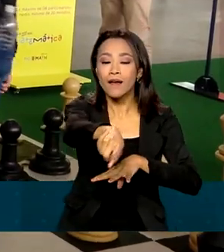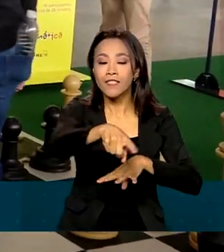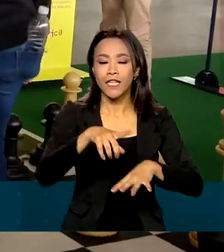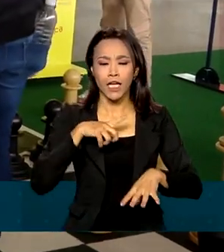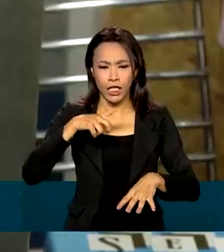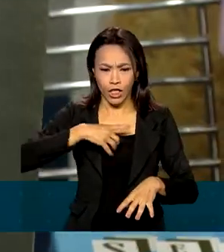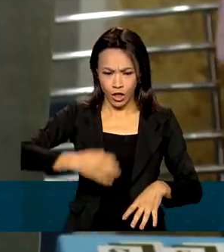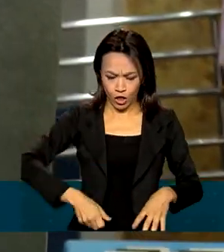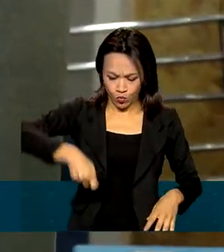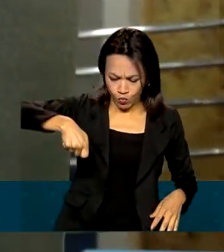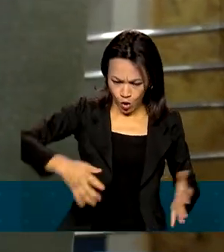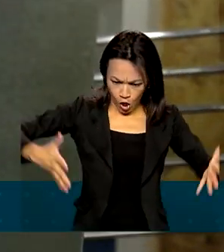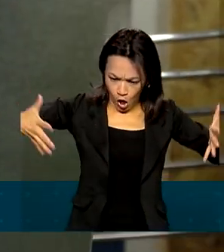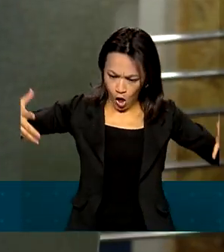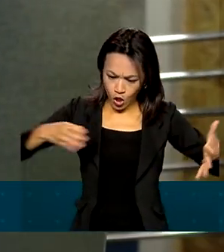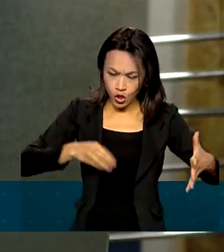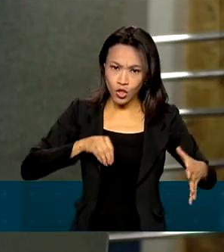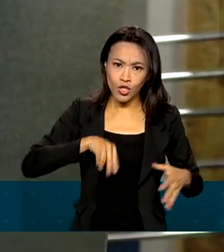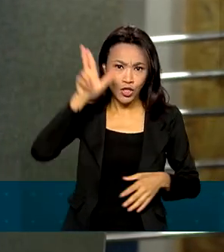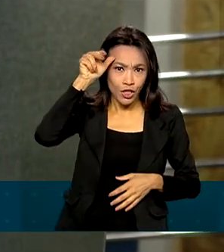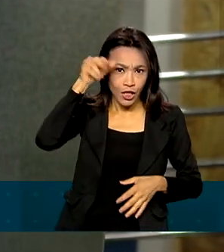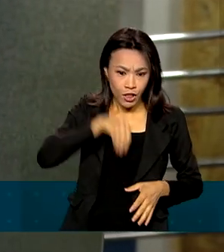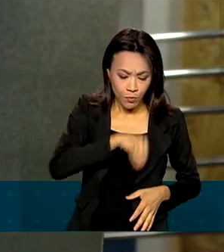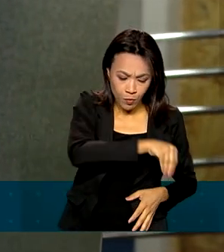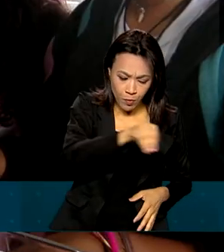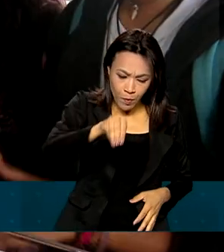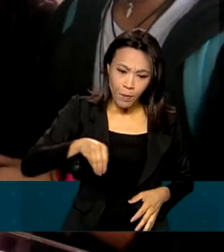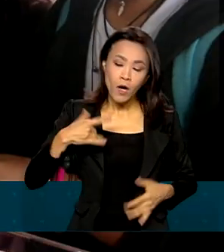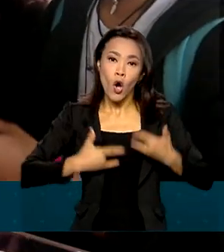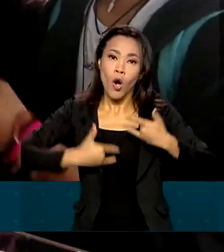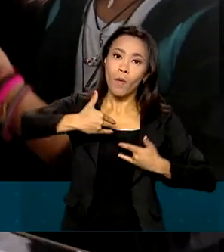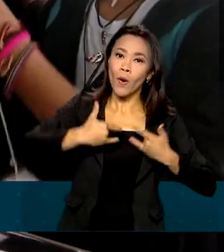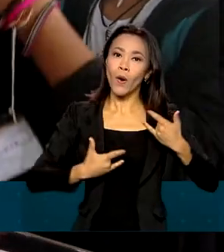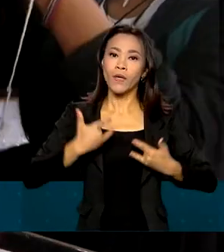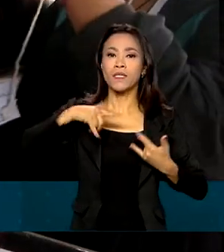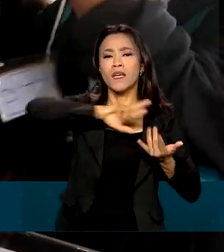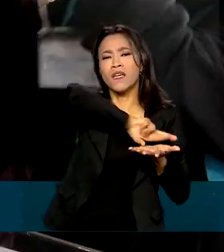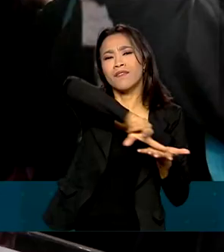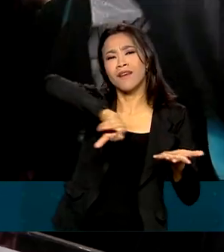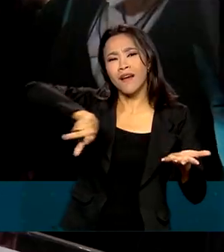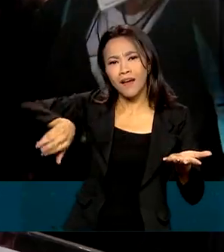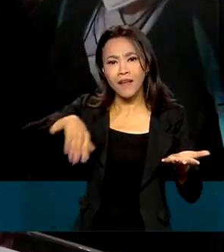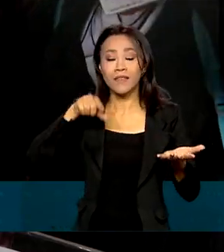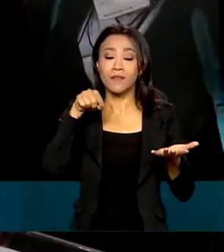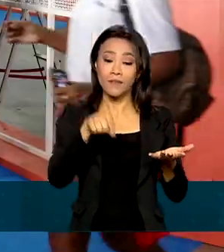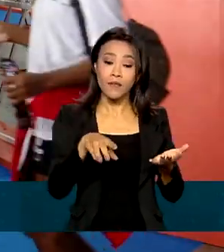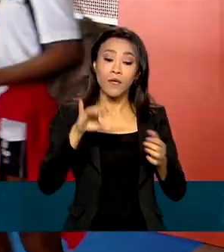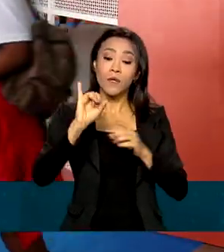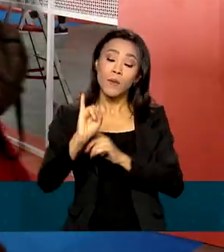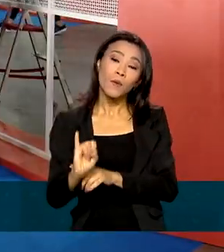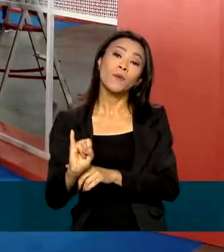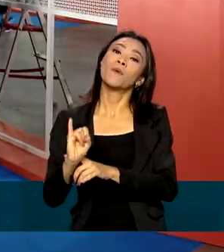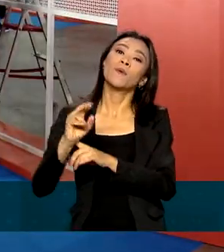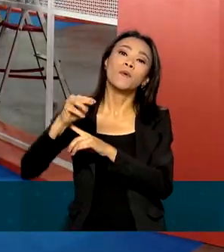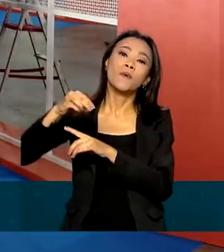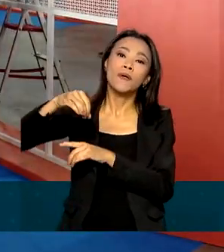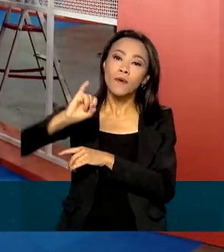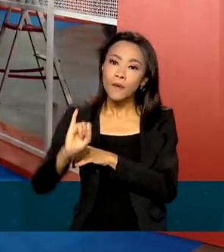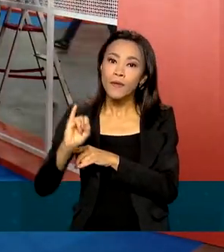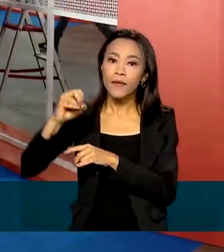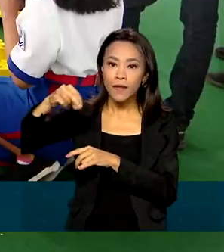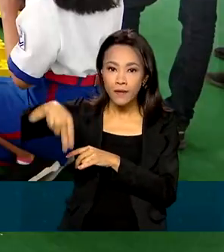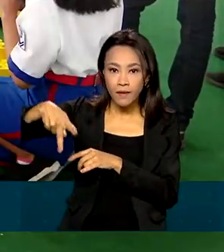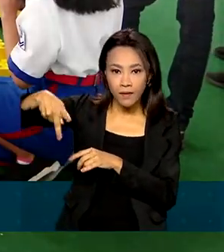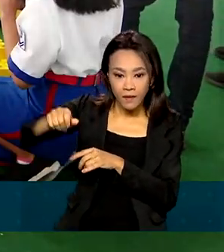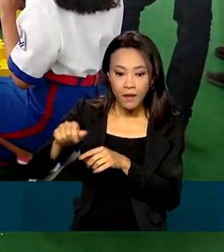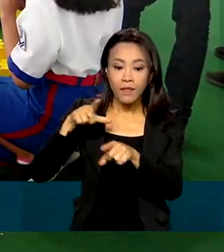xadrez gigante, robótica e outros desafios. O IMPA, Instituto de Matemática Pura e Aplicada, promove o